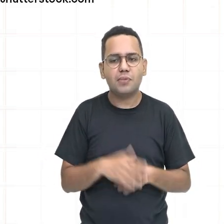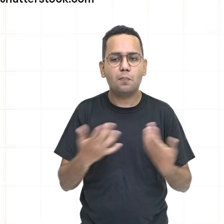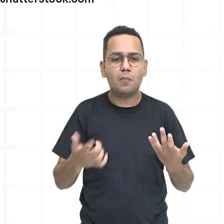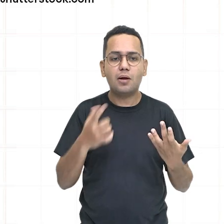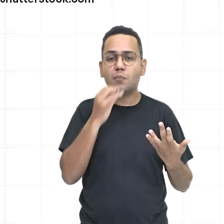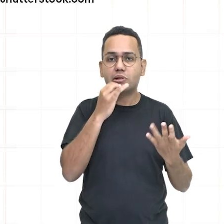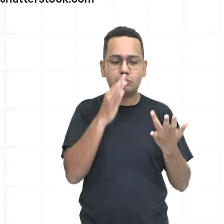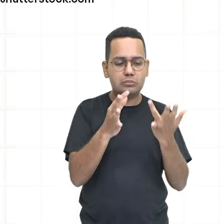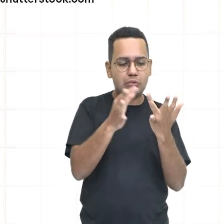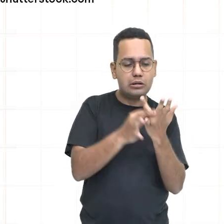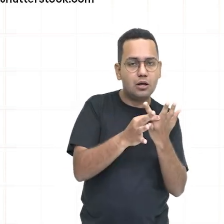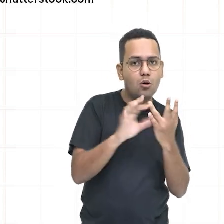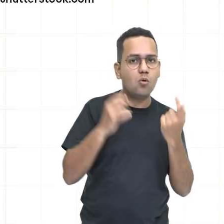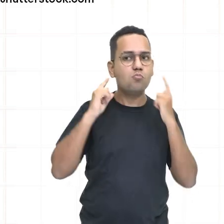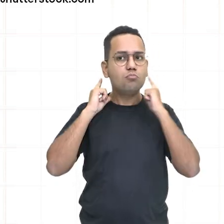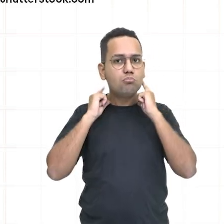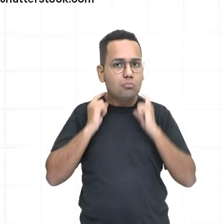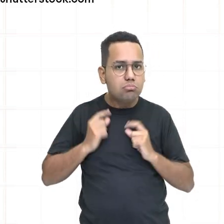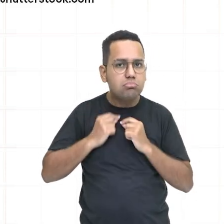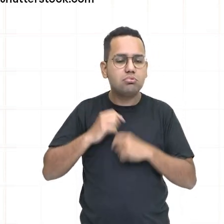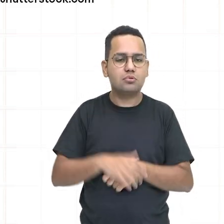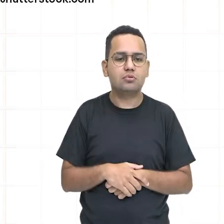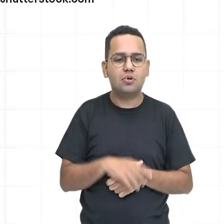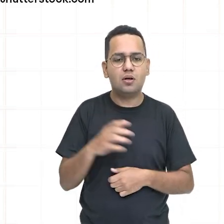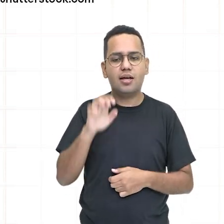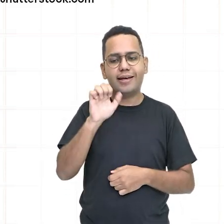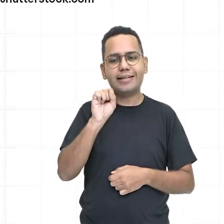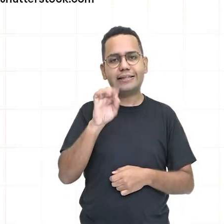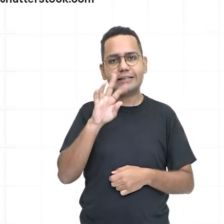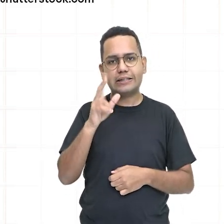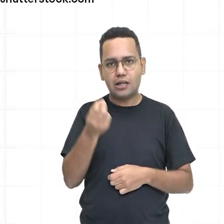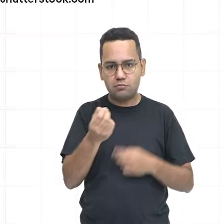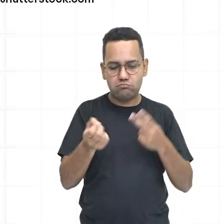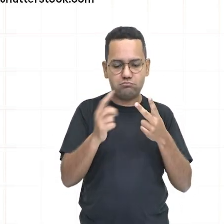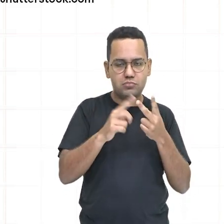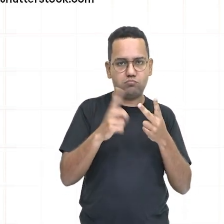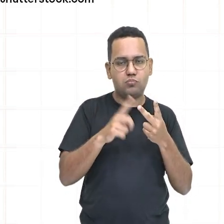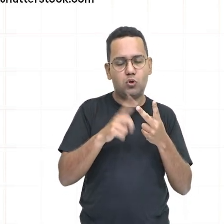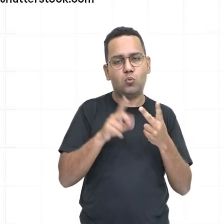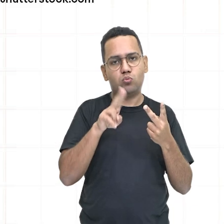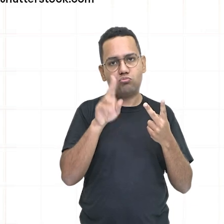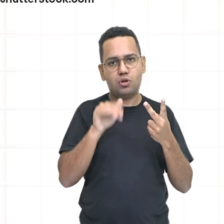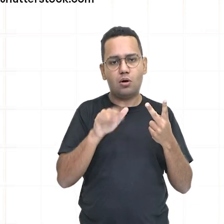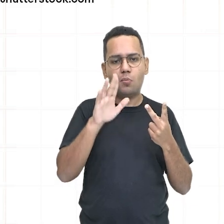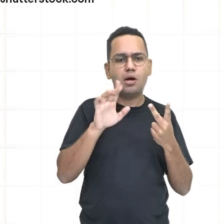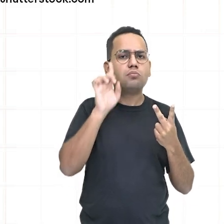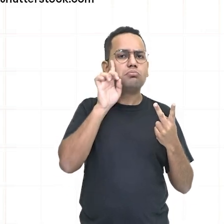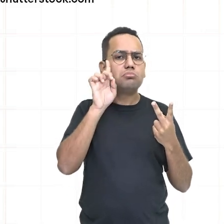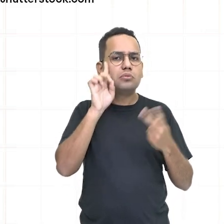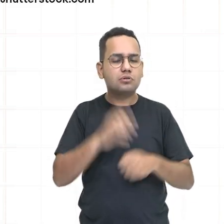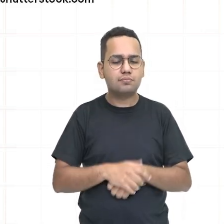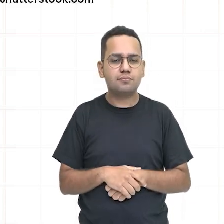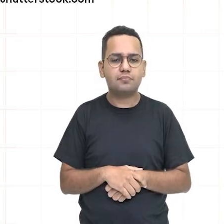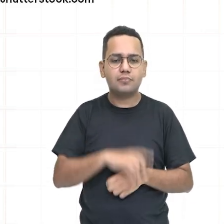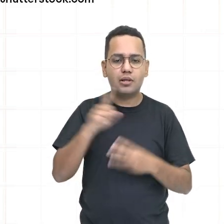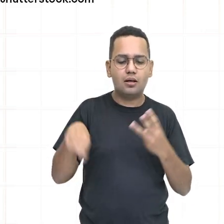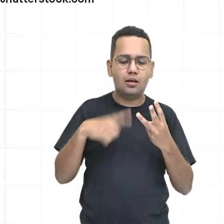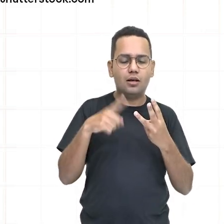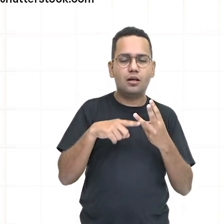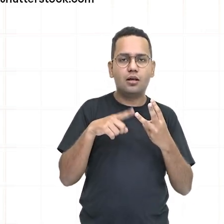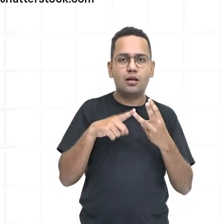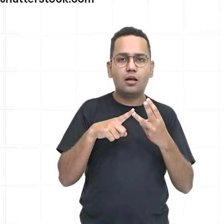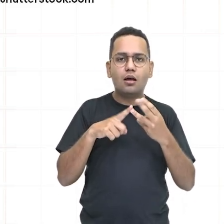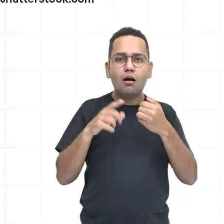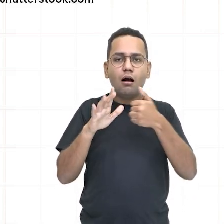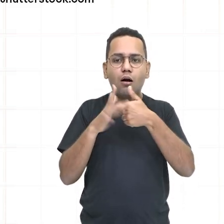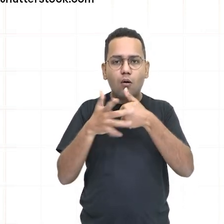um anelzinho, uma correntinha de prata, o estanho também muitíssimo utilizado no dia a dia, e o cobre